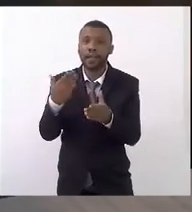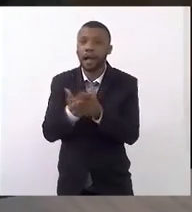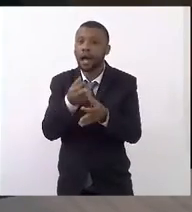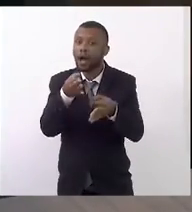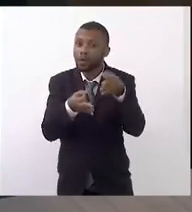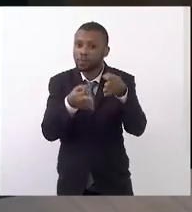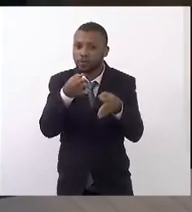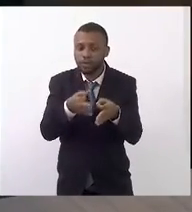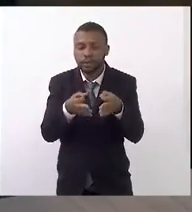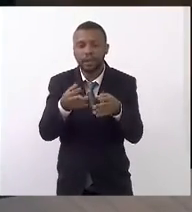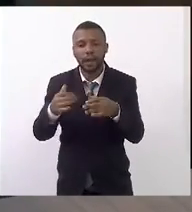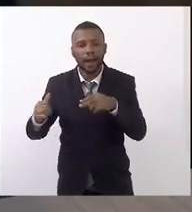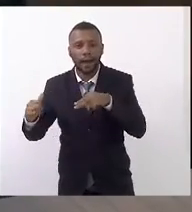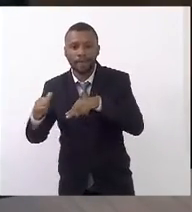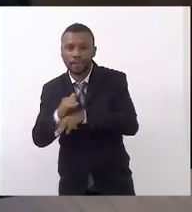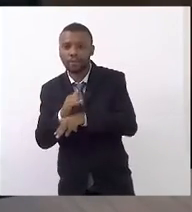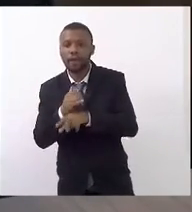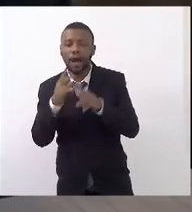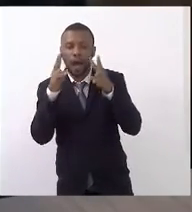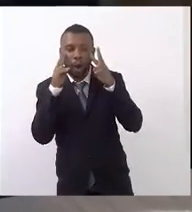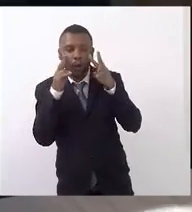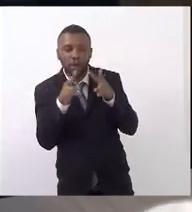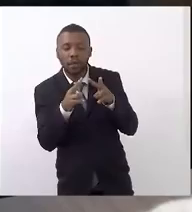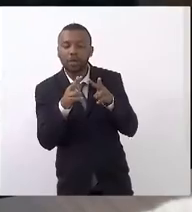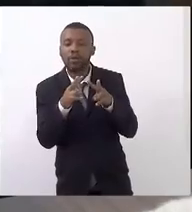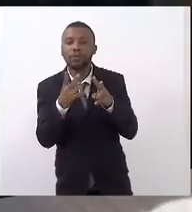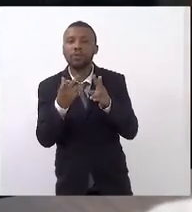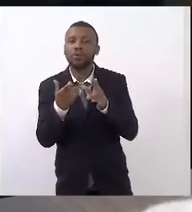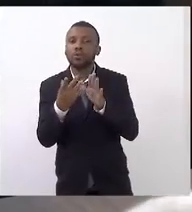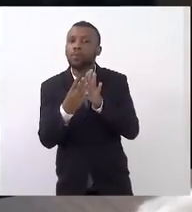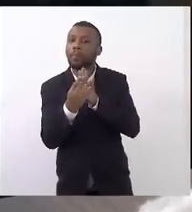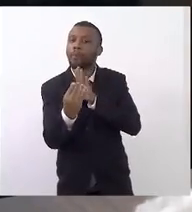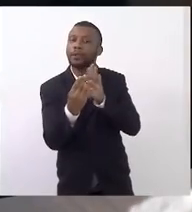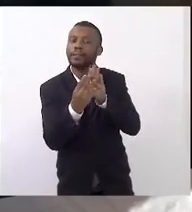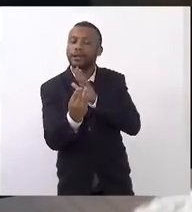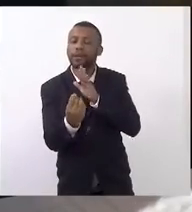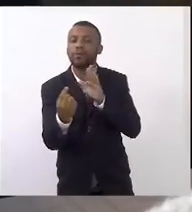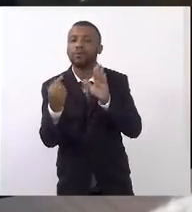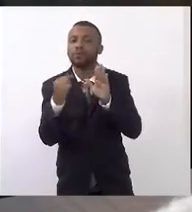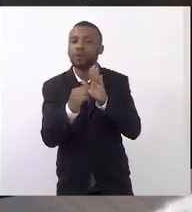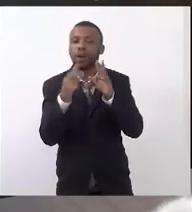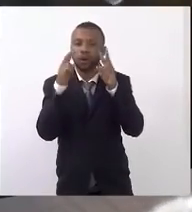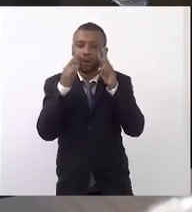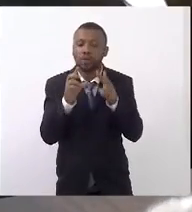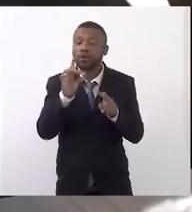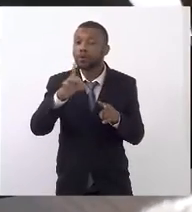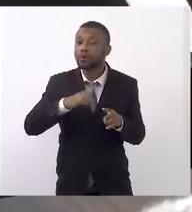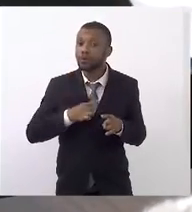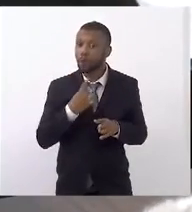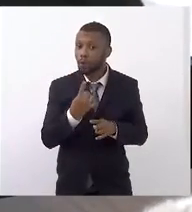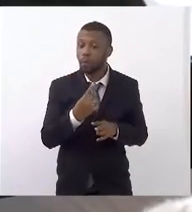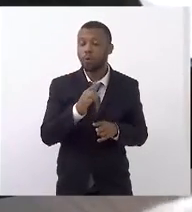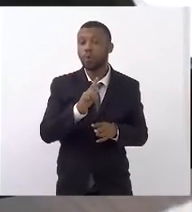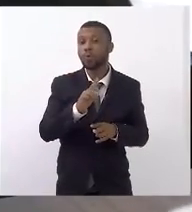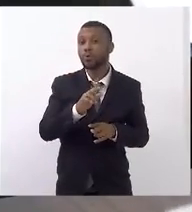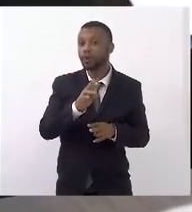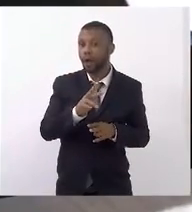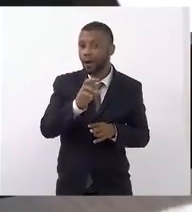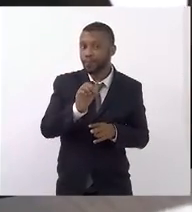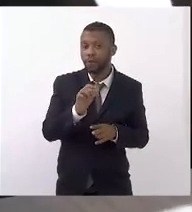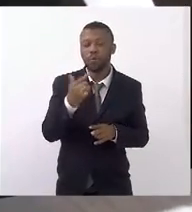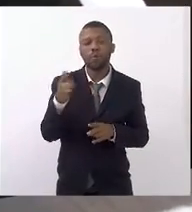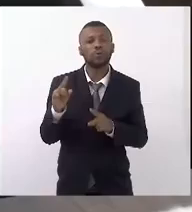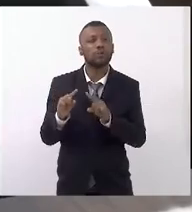reconheceu novamente o autor num padrão de reconhecimento que tinha apenas Gustavo e um outro servidor do TJ que,